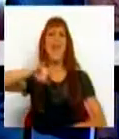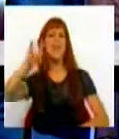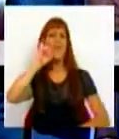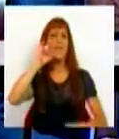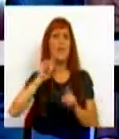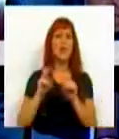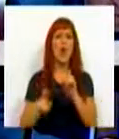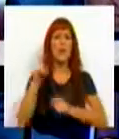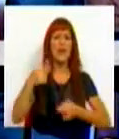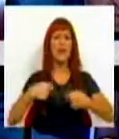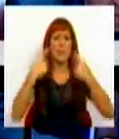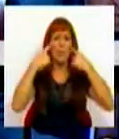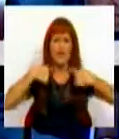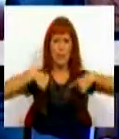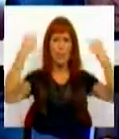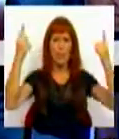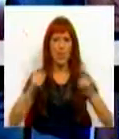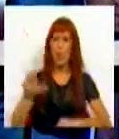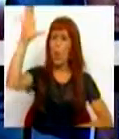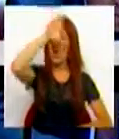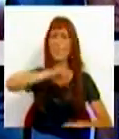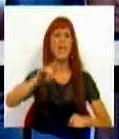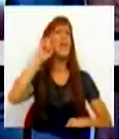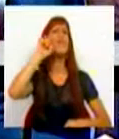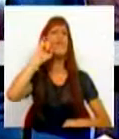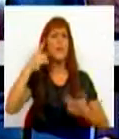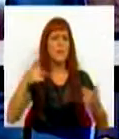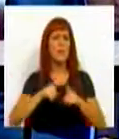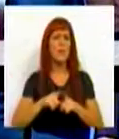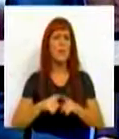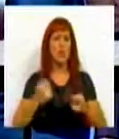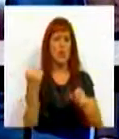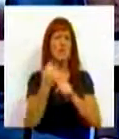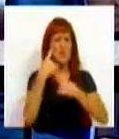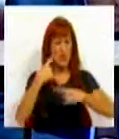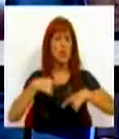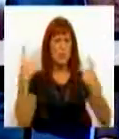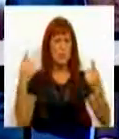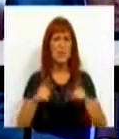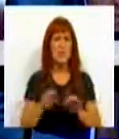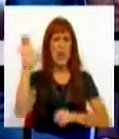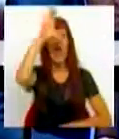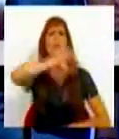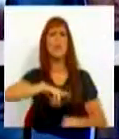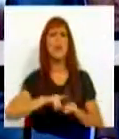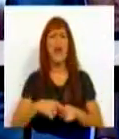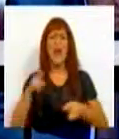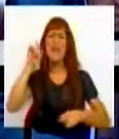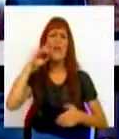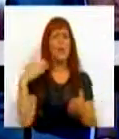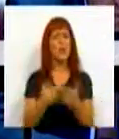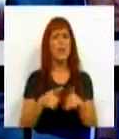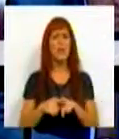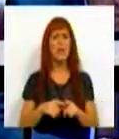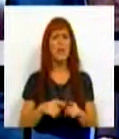defesa do aumento da despesa pública, como campeão da defesa dos serviços públicos, como campeão da defesa